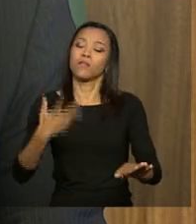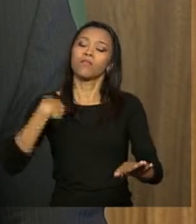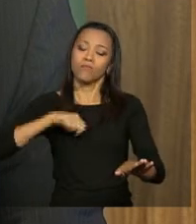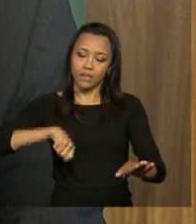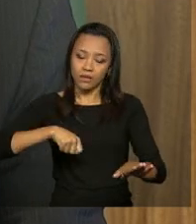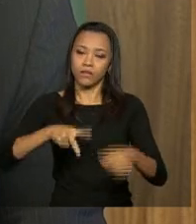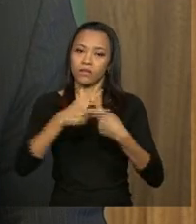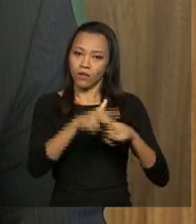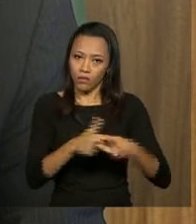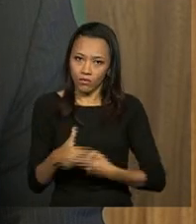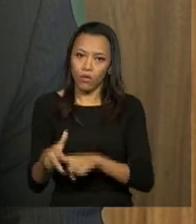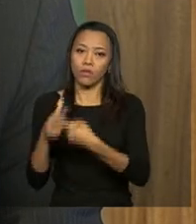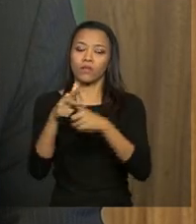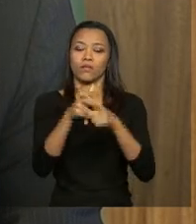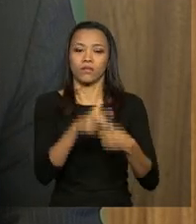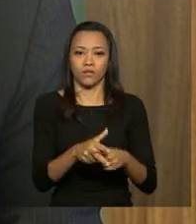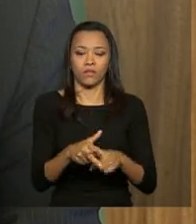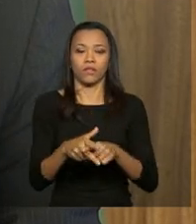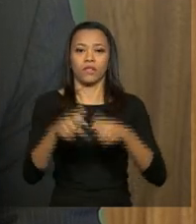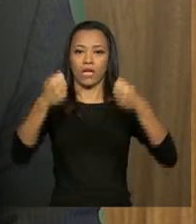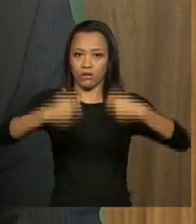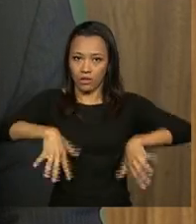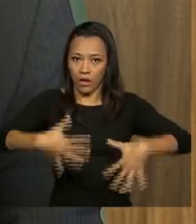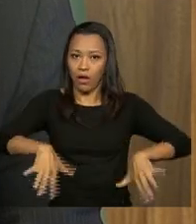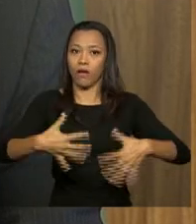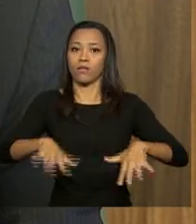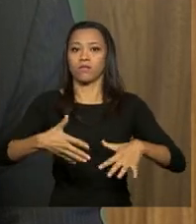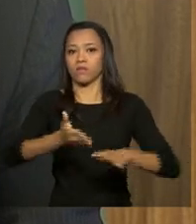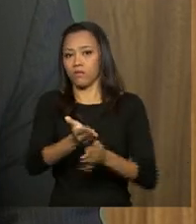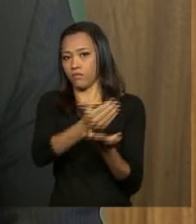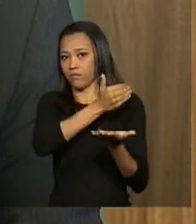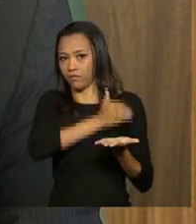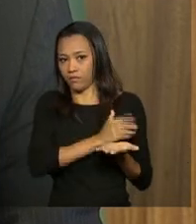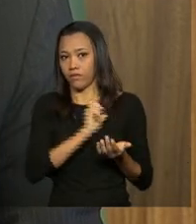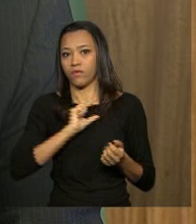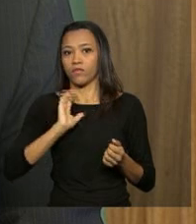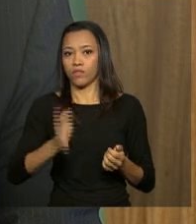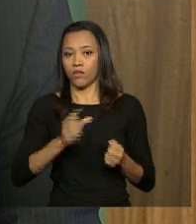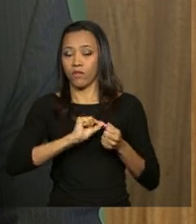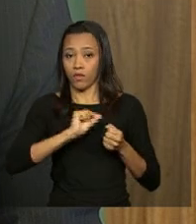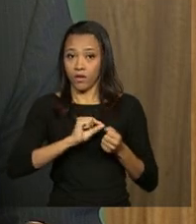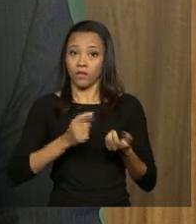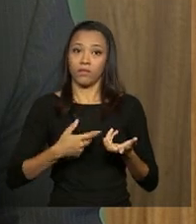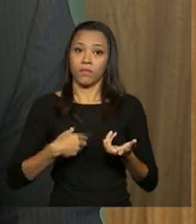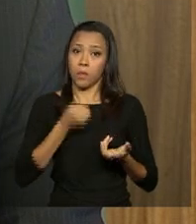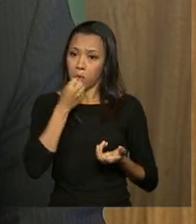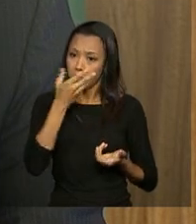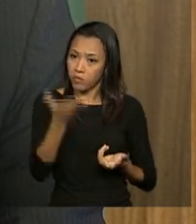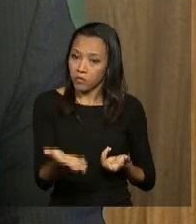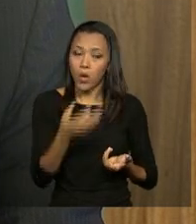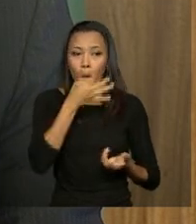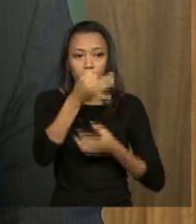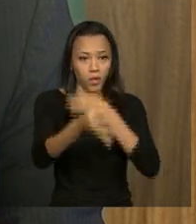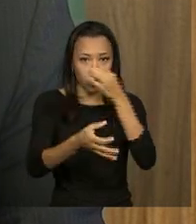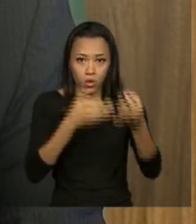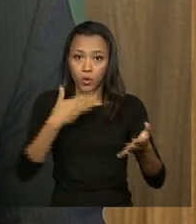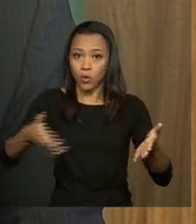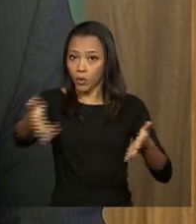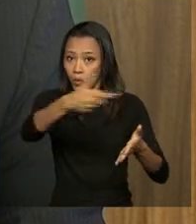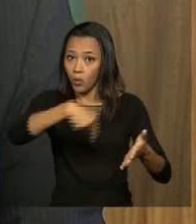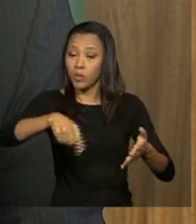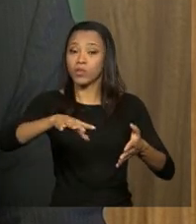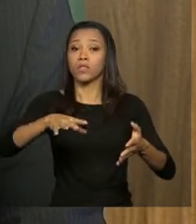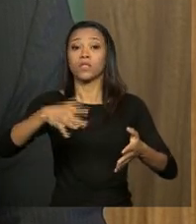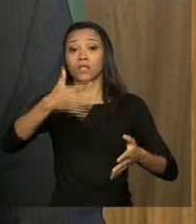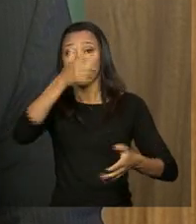tem que corrigir parcialmente as variações que que foram feitas são muito bem-vindas as sugestões dos parlamentares